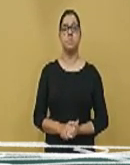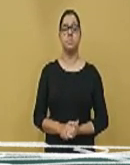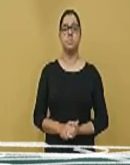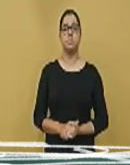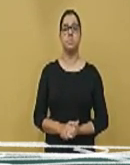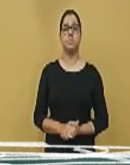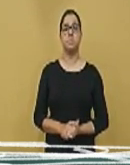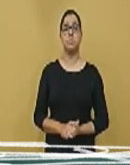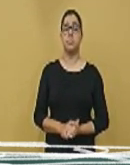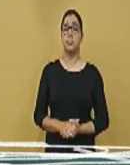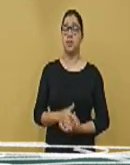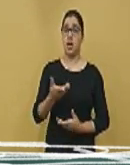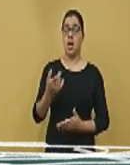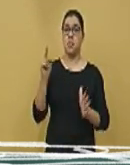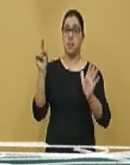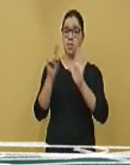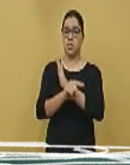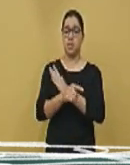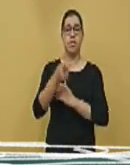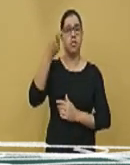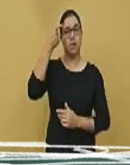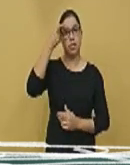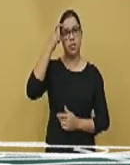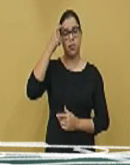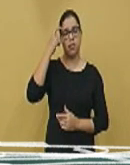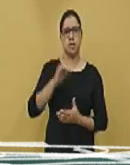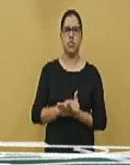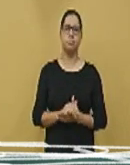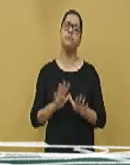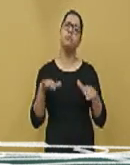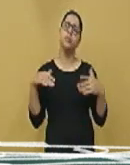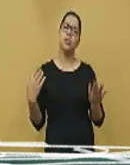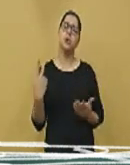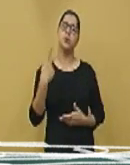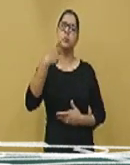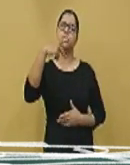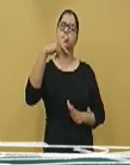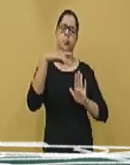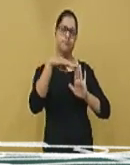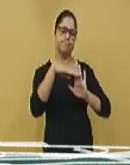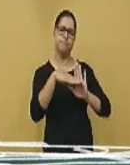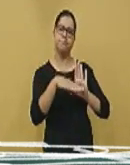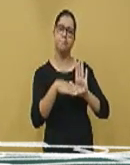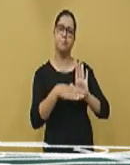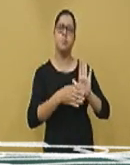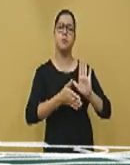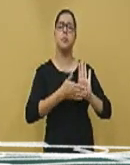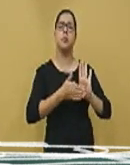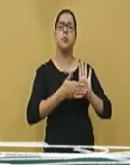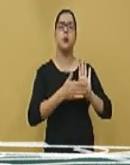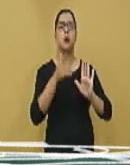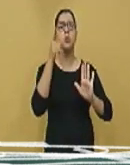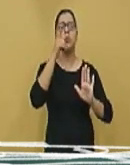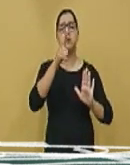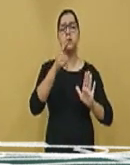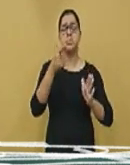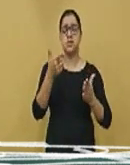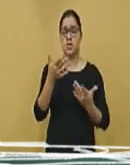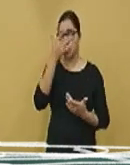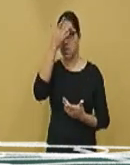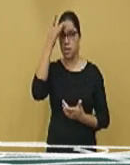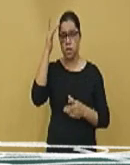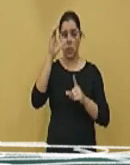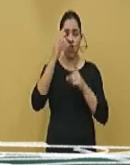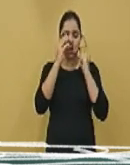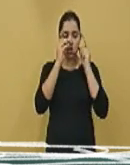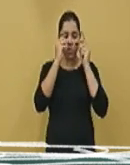Professora Liane, quais são as suas propostas para a integração e a convivência da comunidade nos